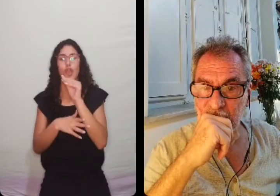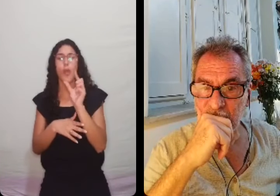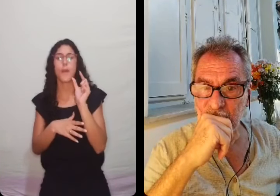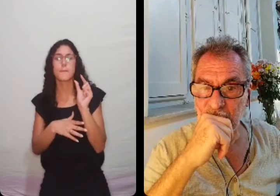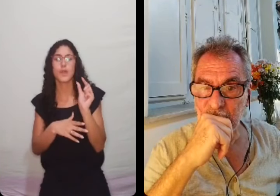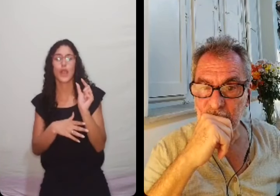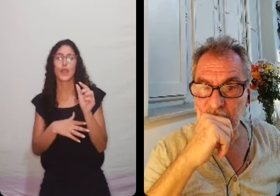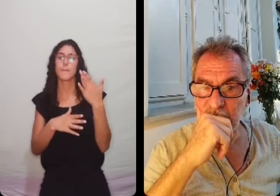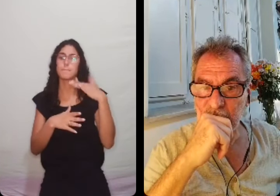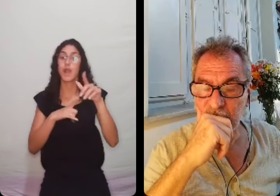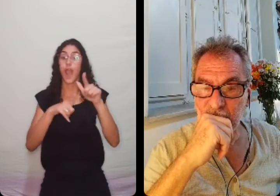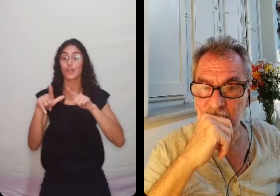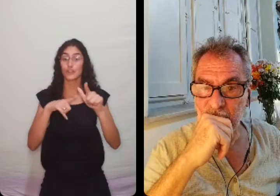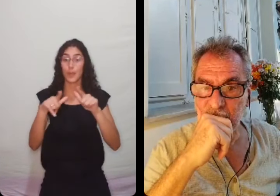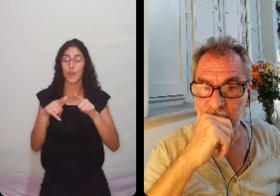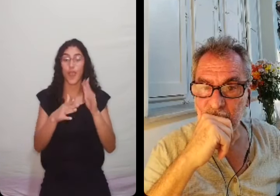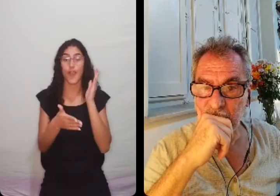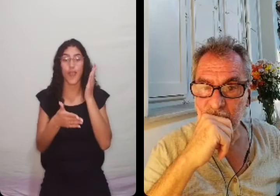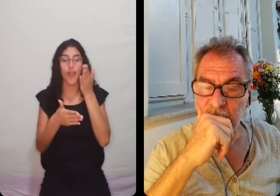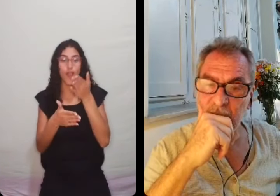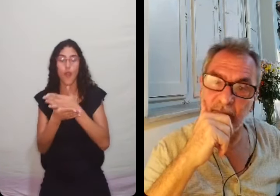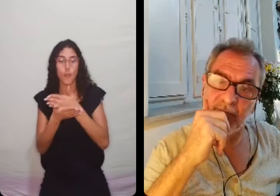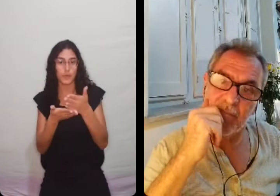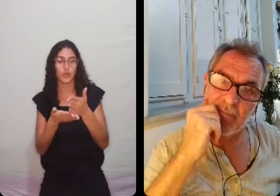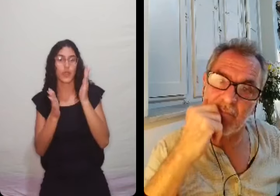Que vem agora com a Cora,